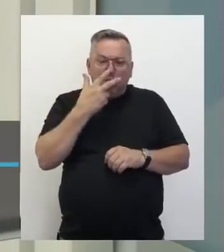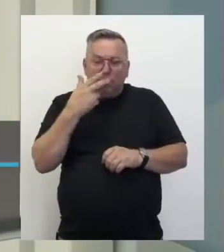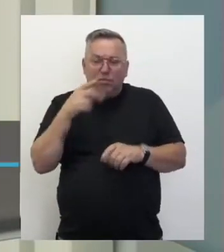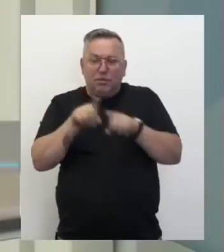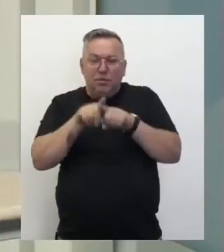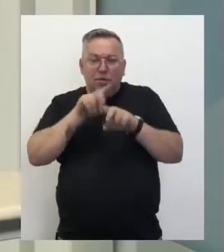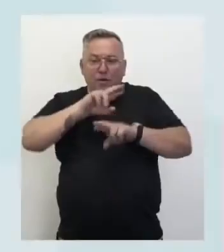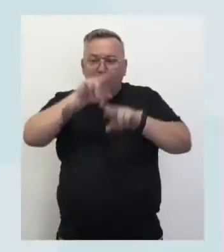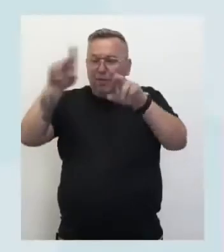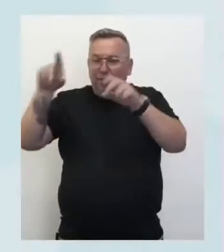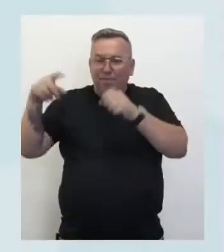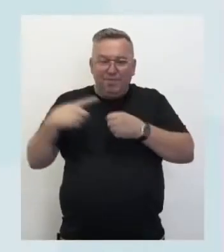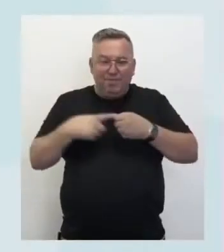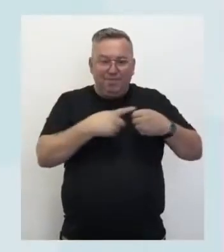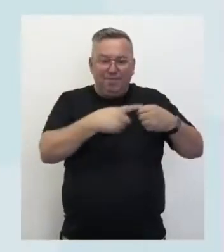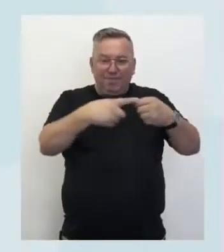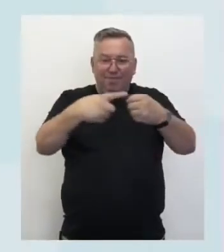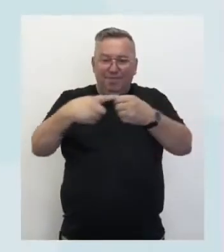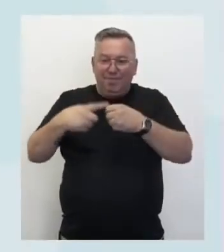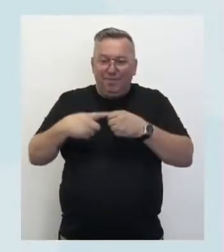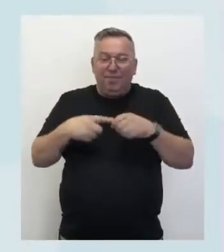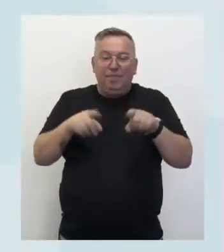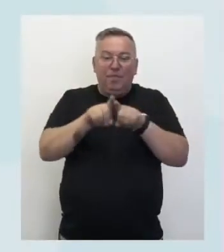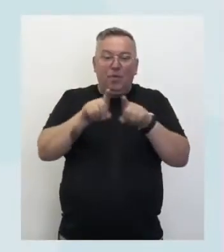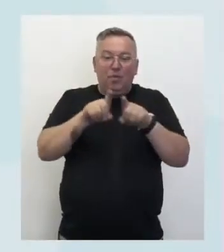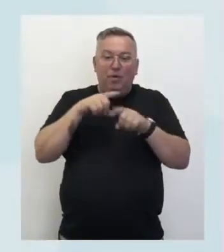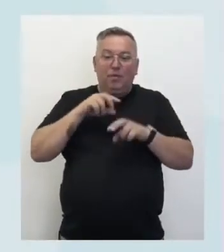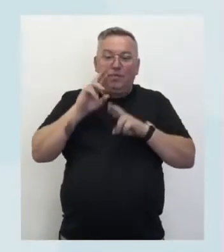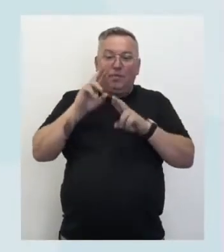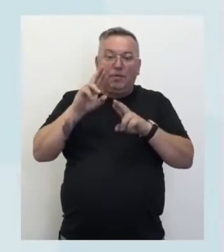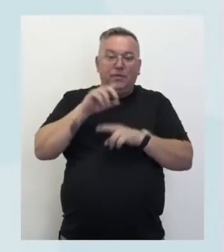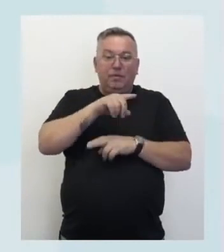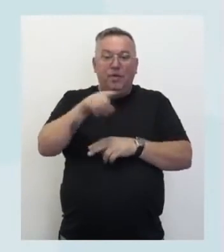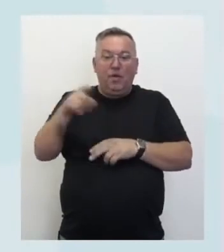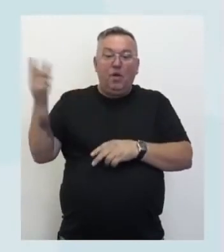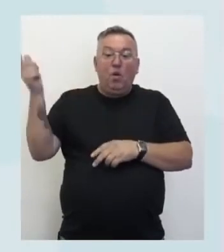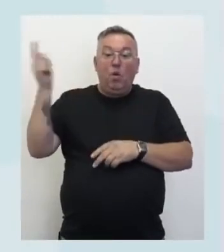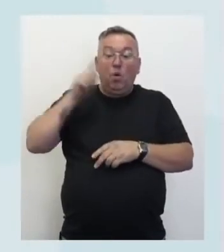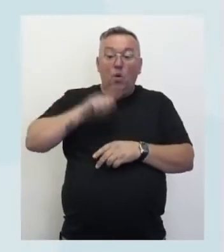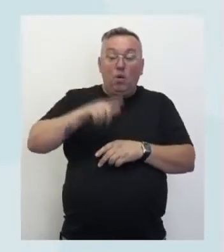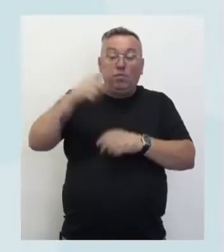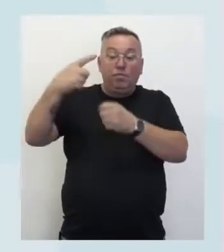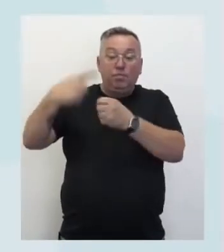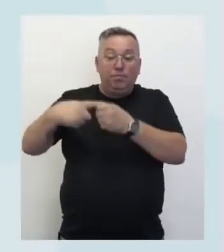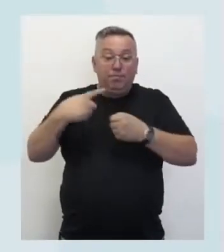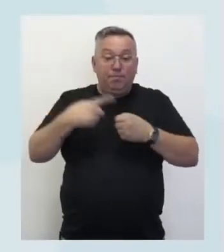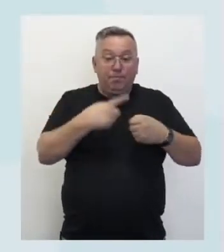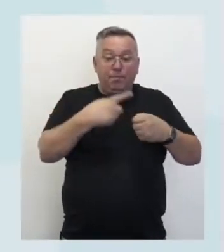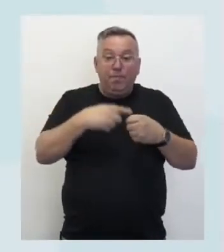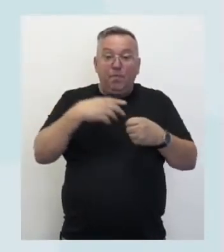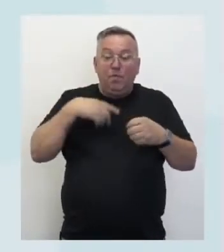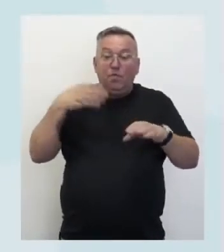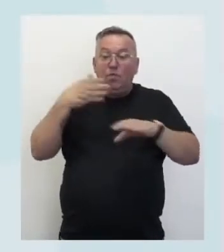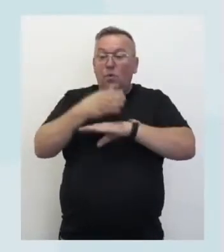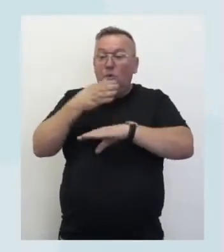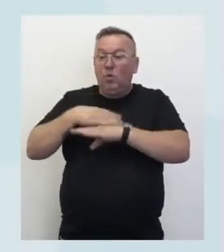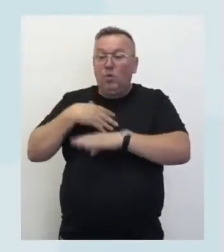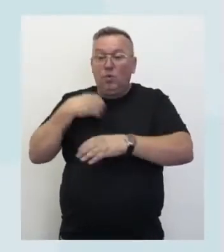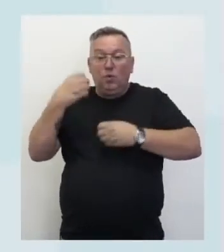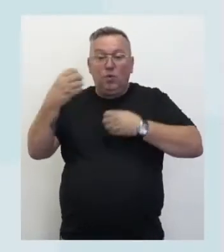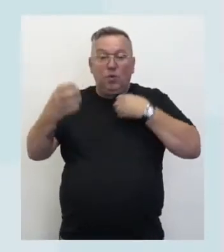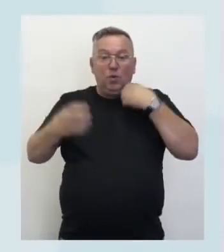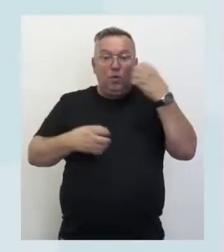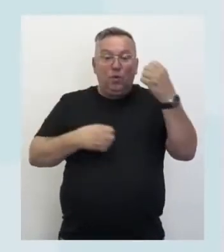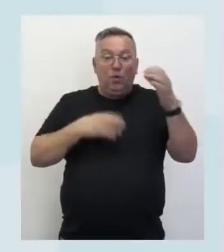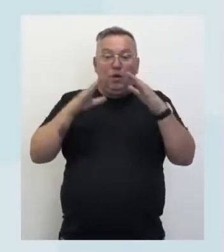as cidades, né? Assim, esperamos que você conheça outras cidades, que você já tenha viajado para